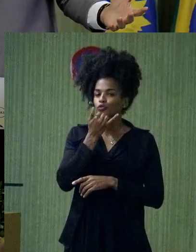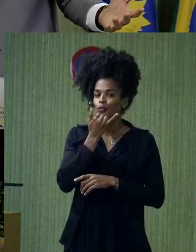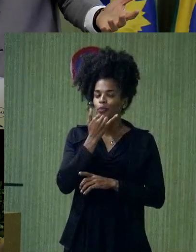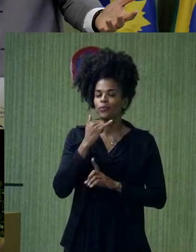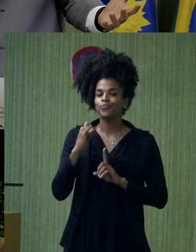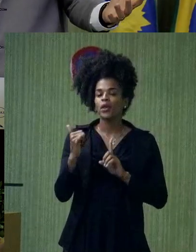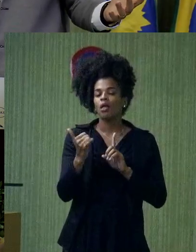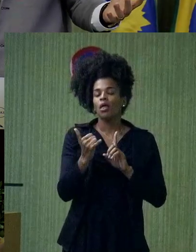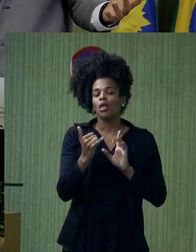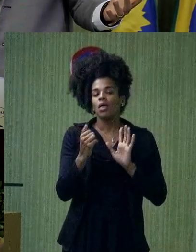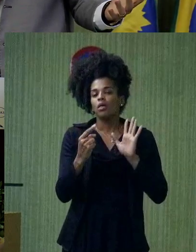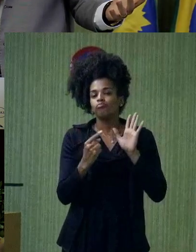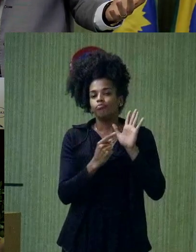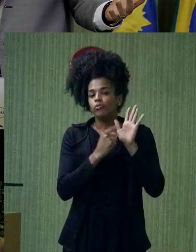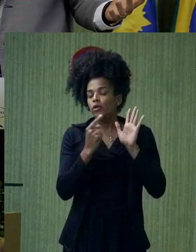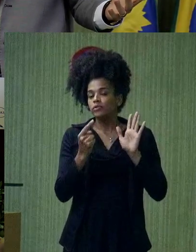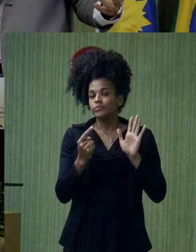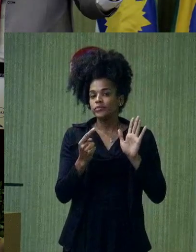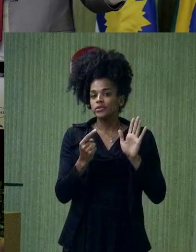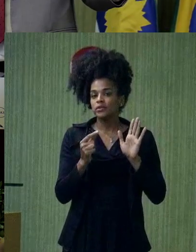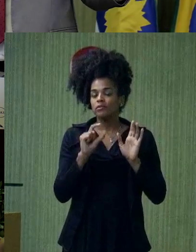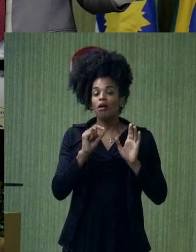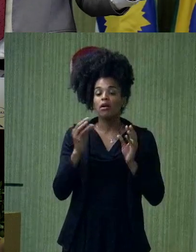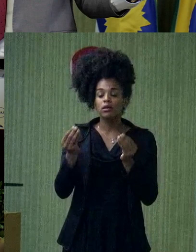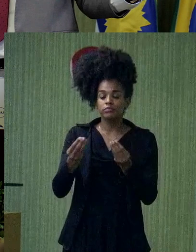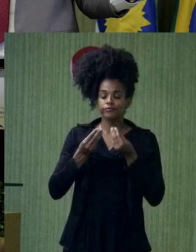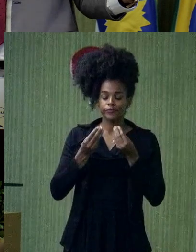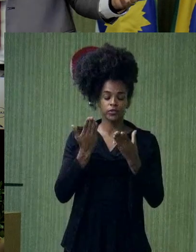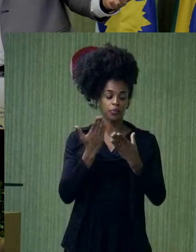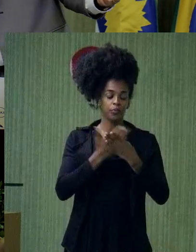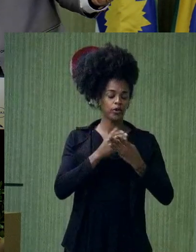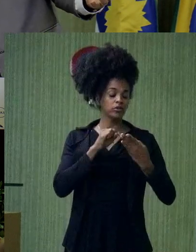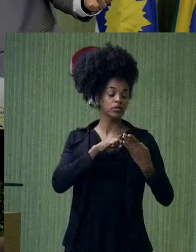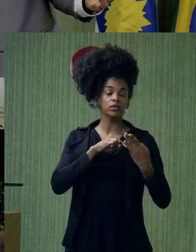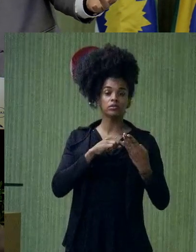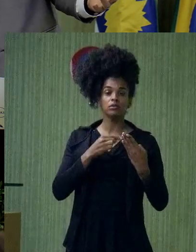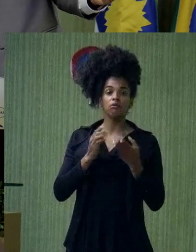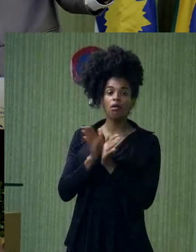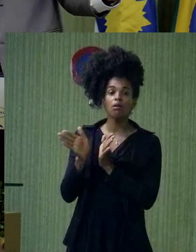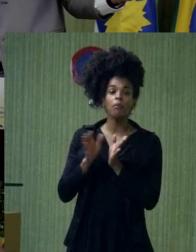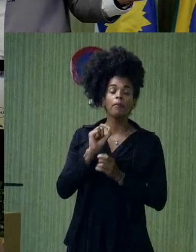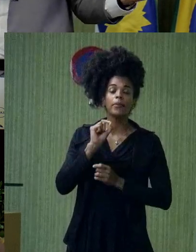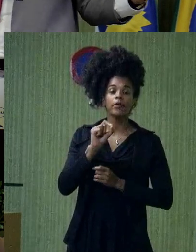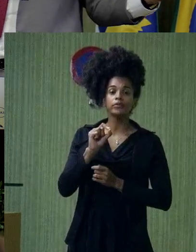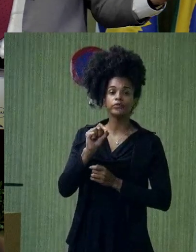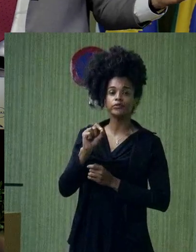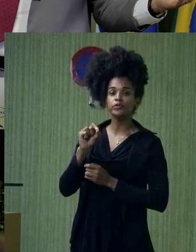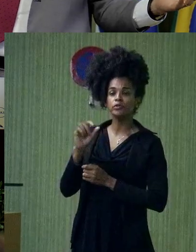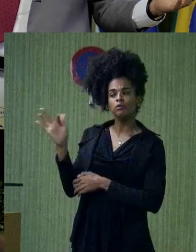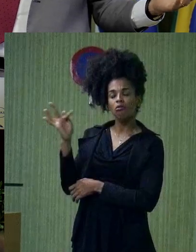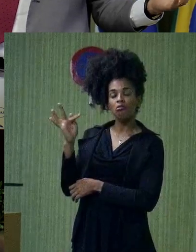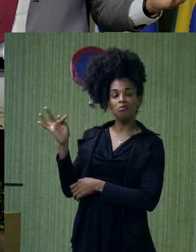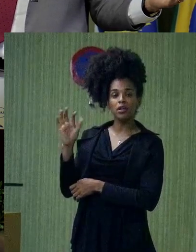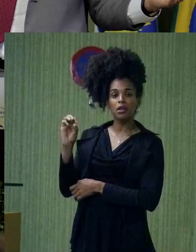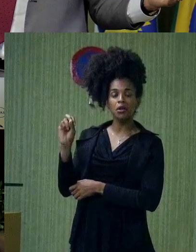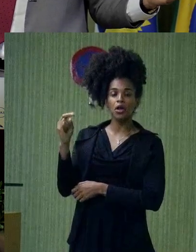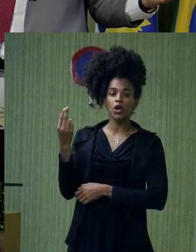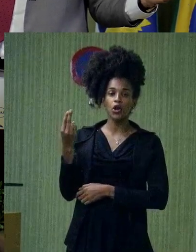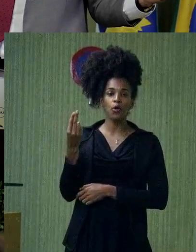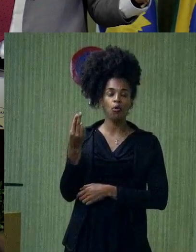Ministério Público do Estado ah não mas é uma questão de consumo isso não é de consumo